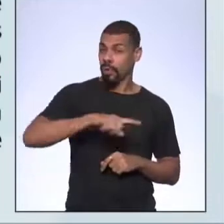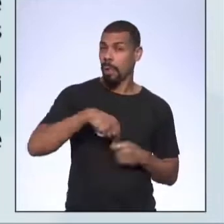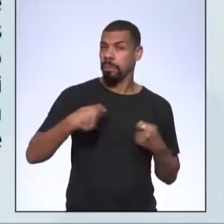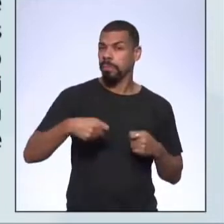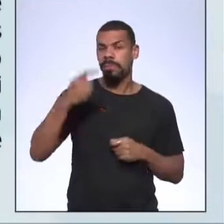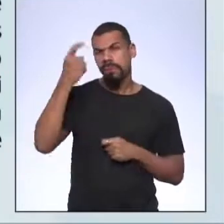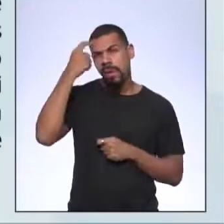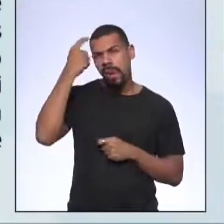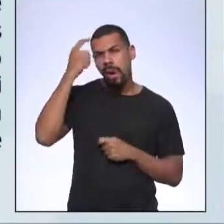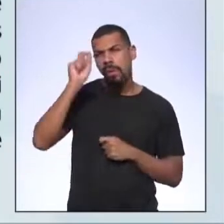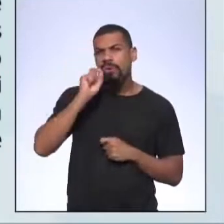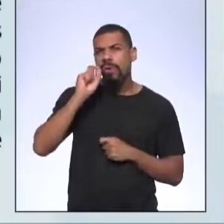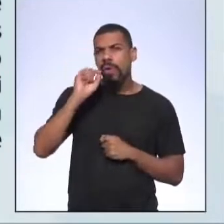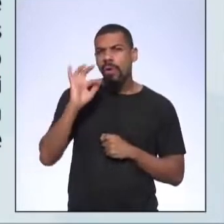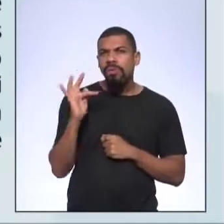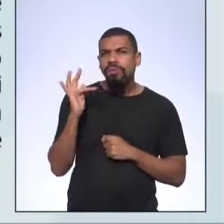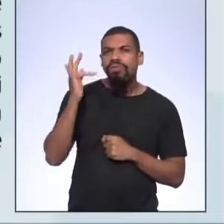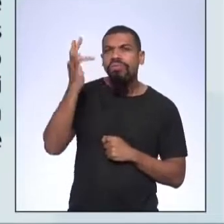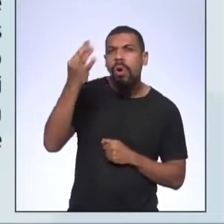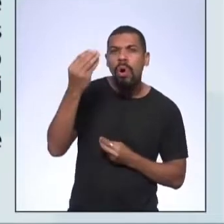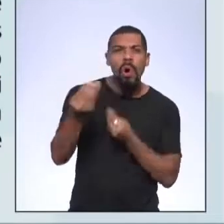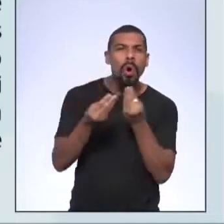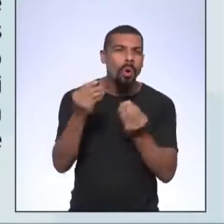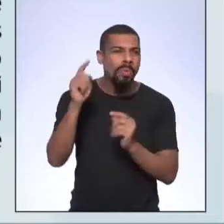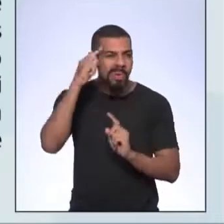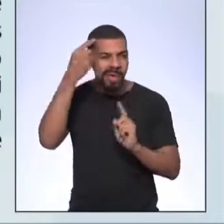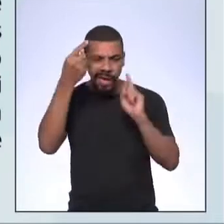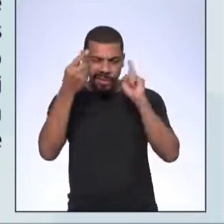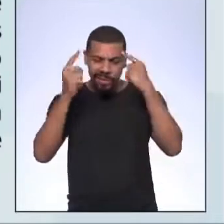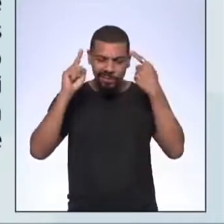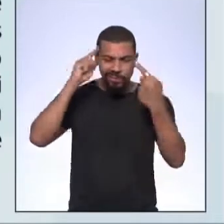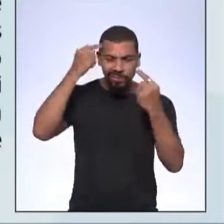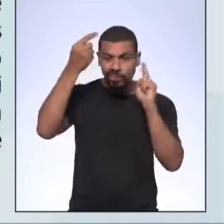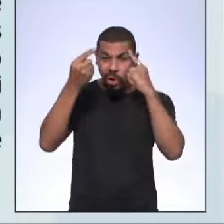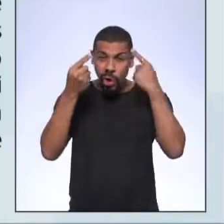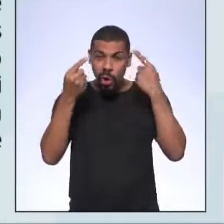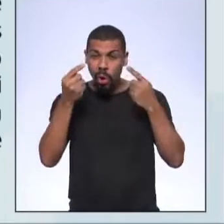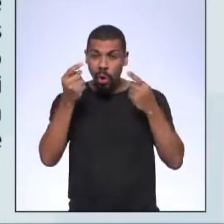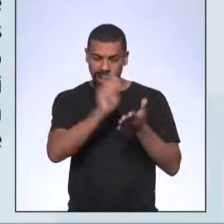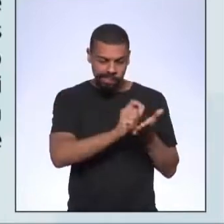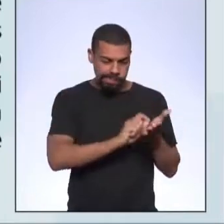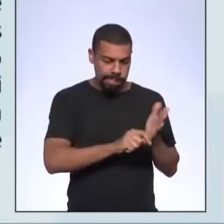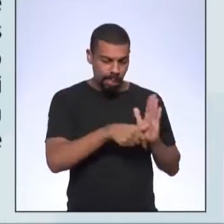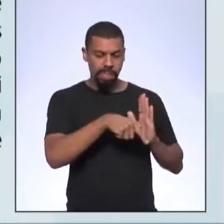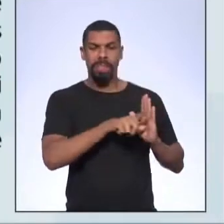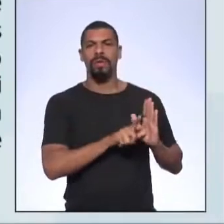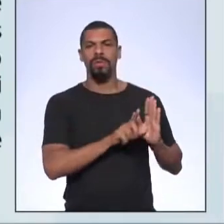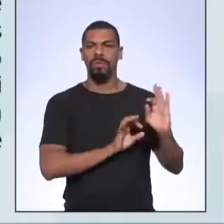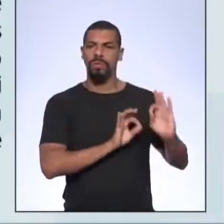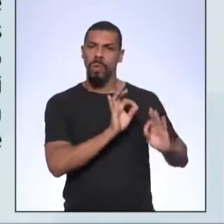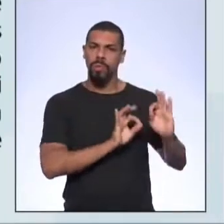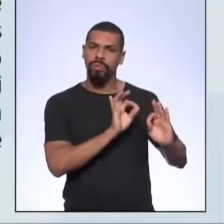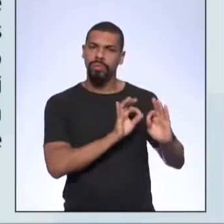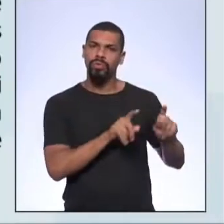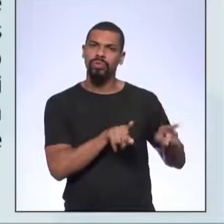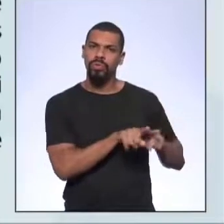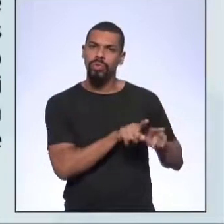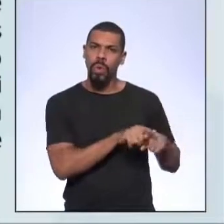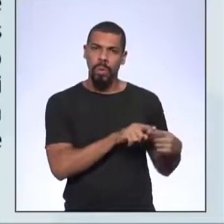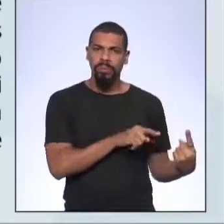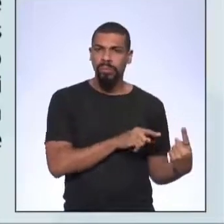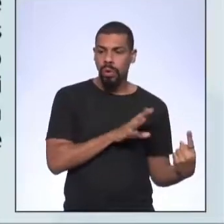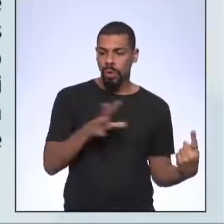em mente que ele vai além das intenções ideias ou planos colocados ali no papel o projeto então é um instrumento